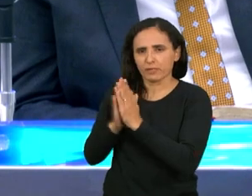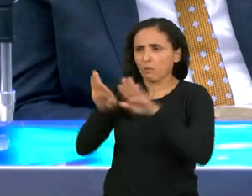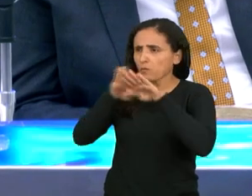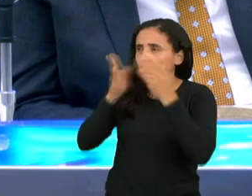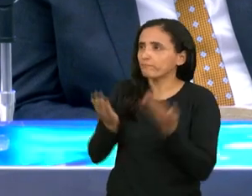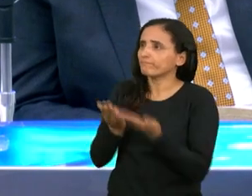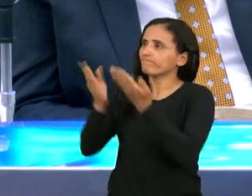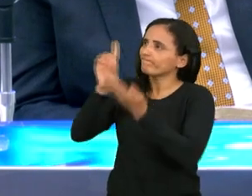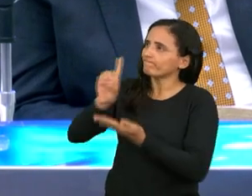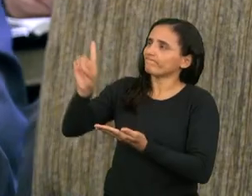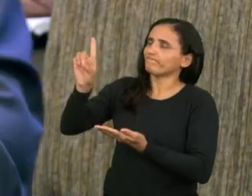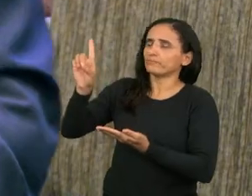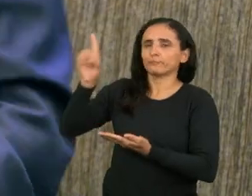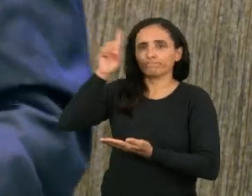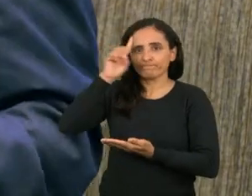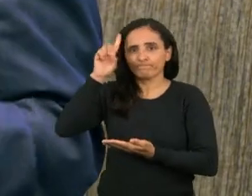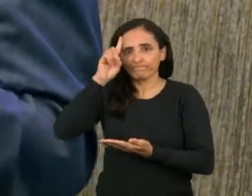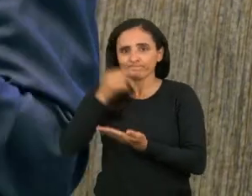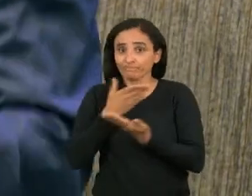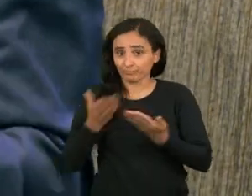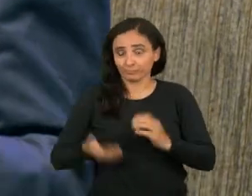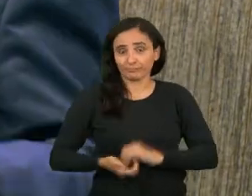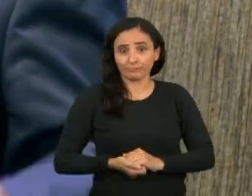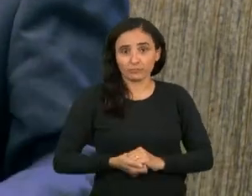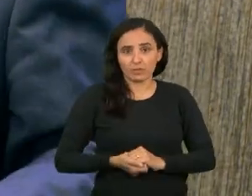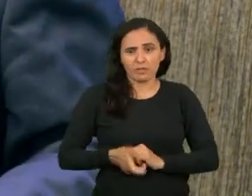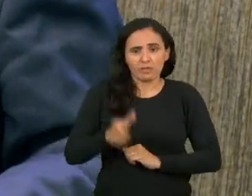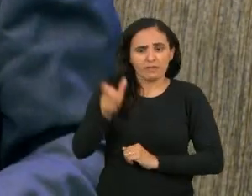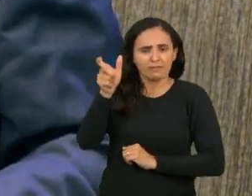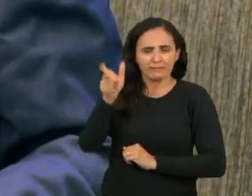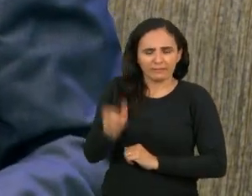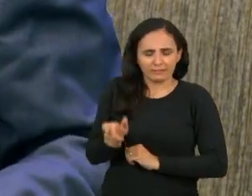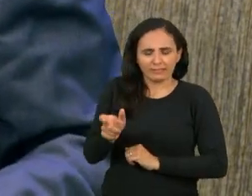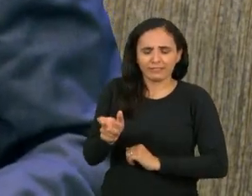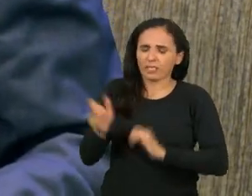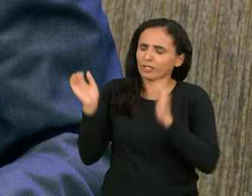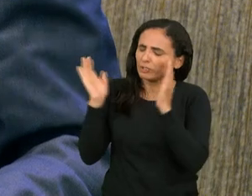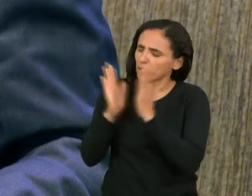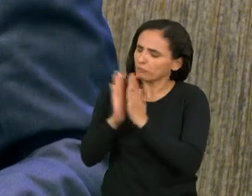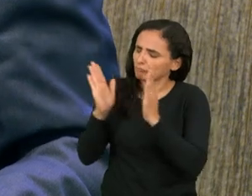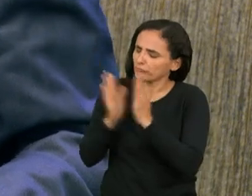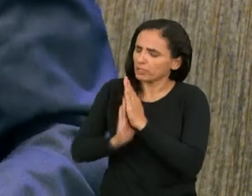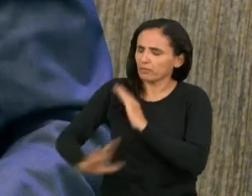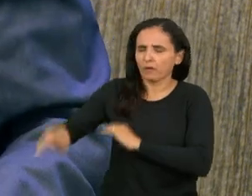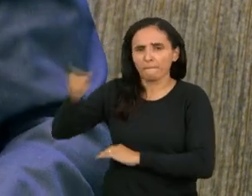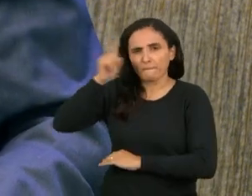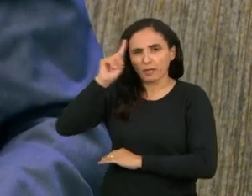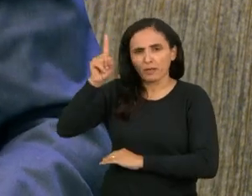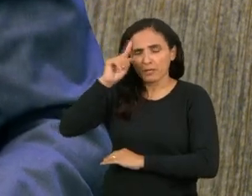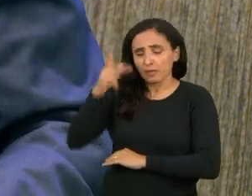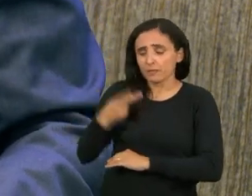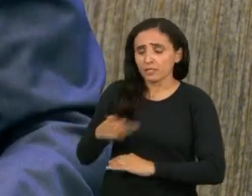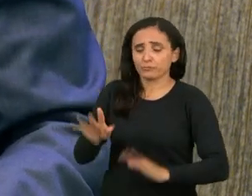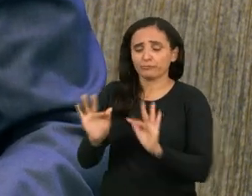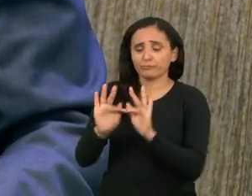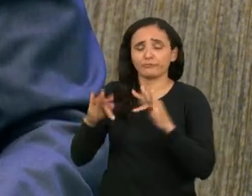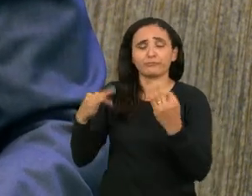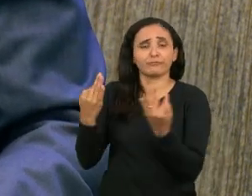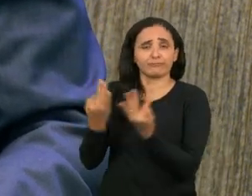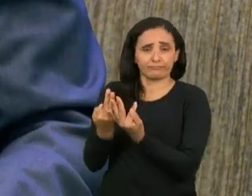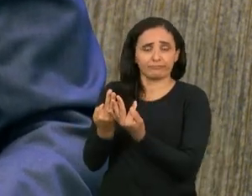Amém meus irmãos ele velava continuamente pela sua família